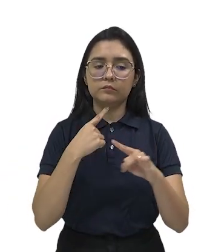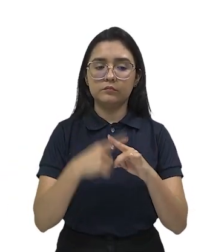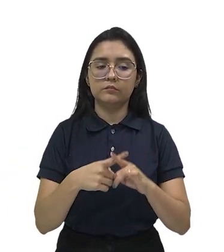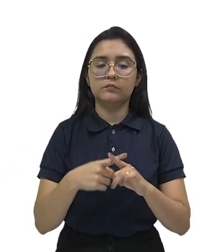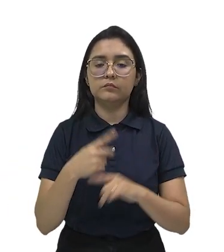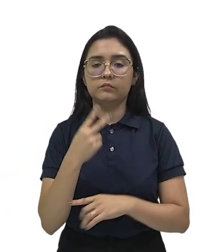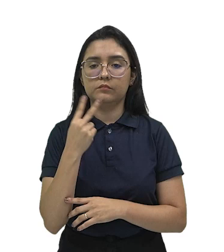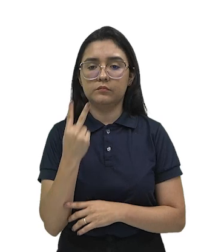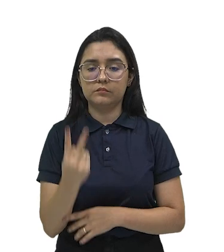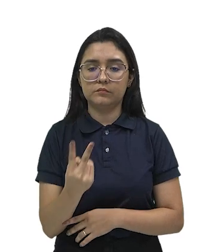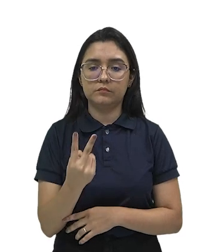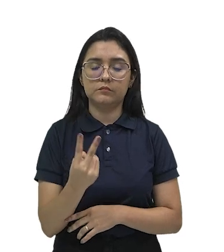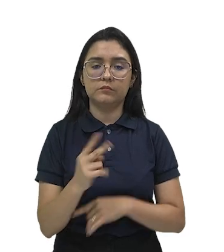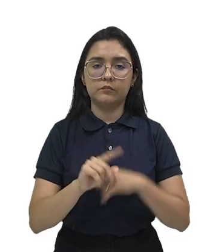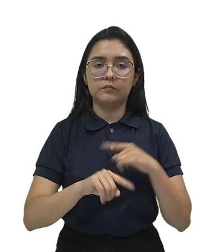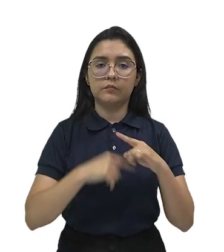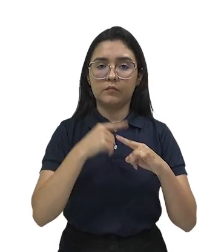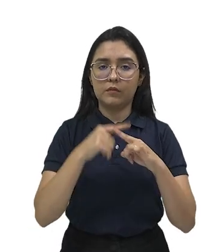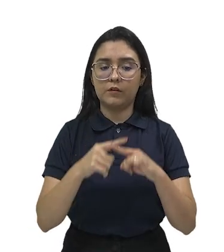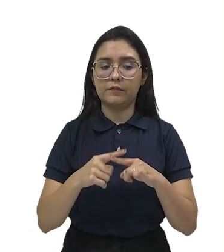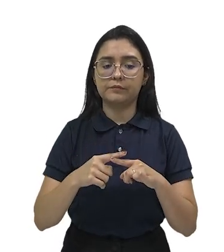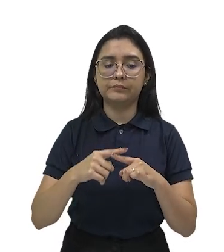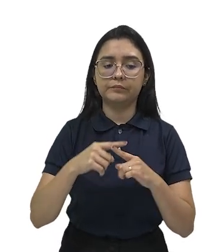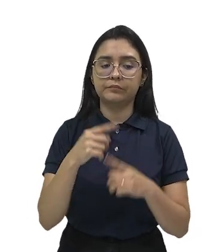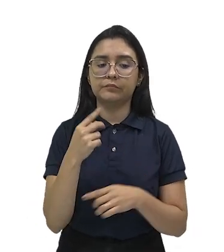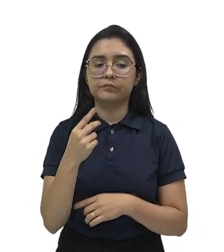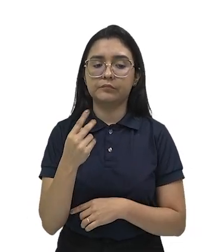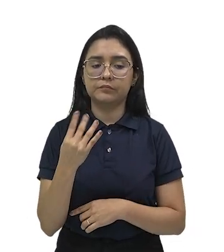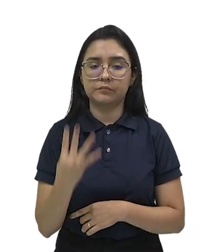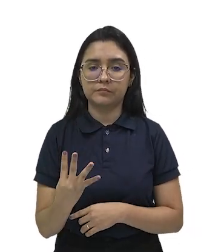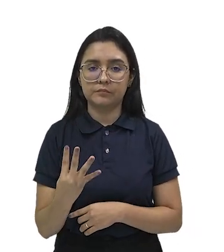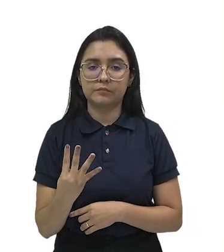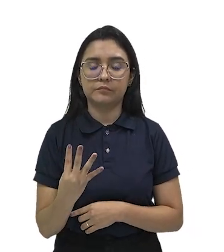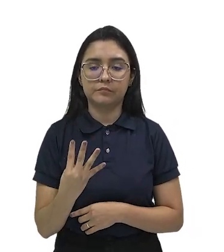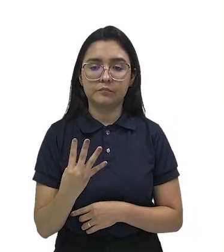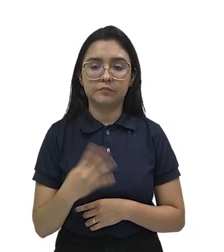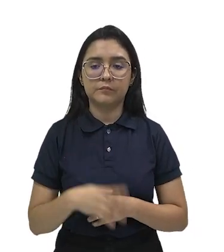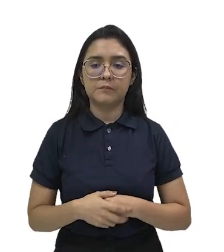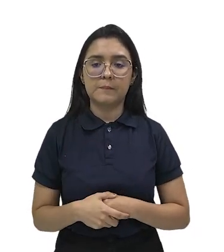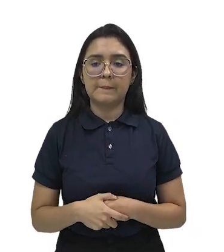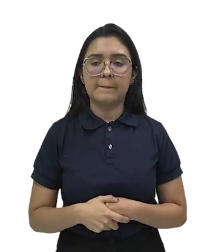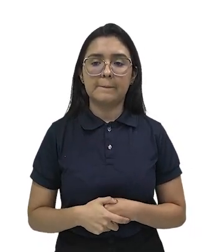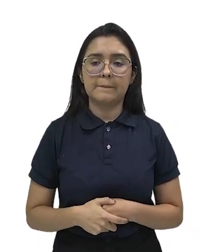bermudas, 2 tênis e 4